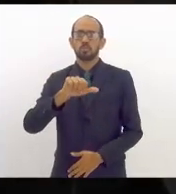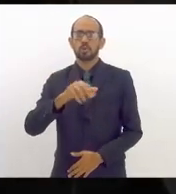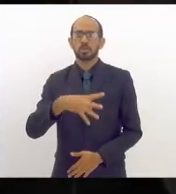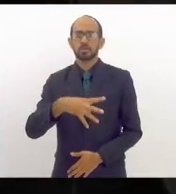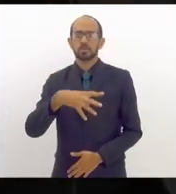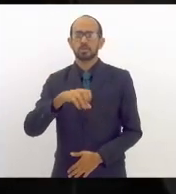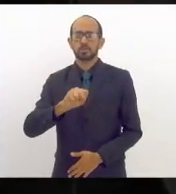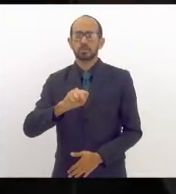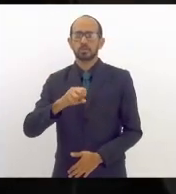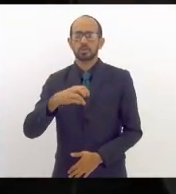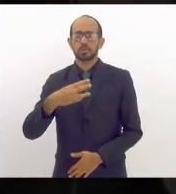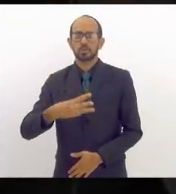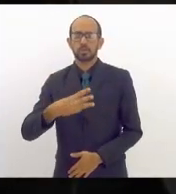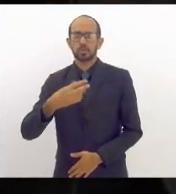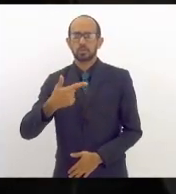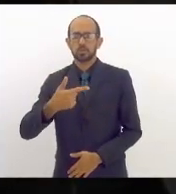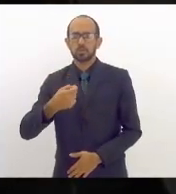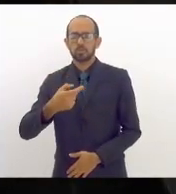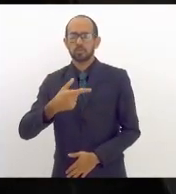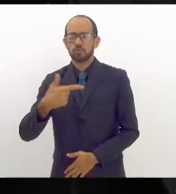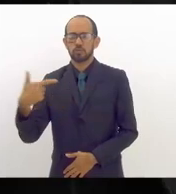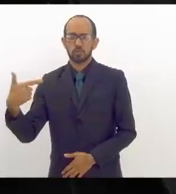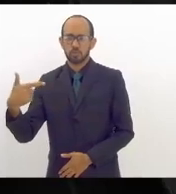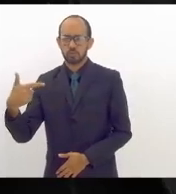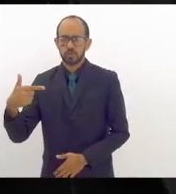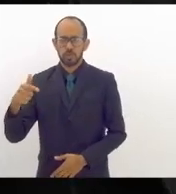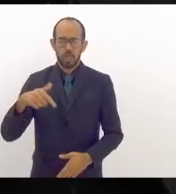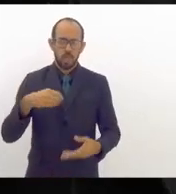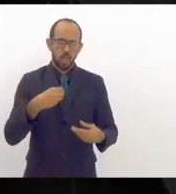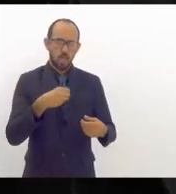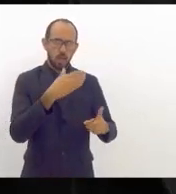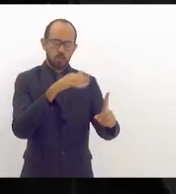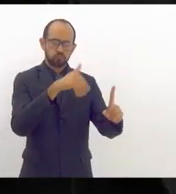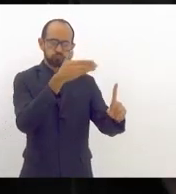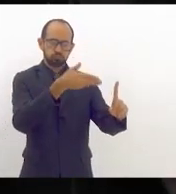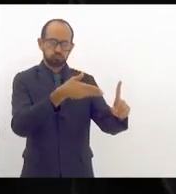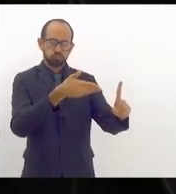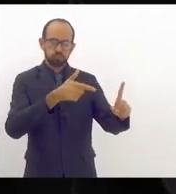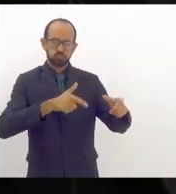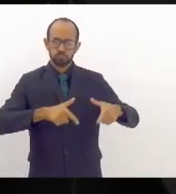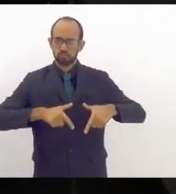2022 que outorga a medalha Tiradentes